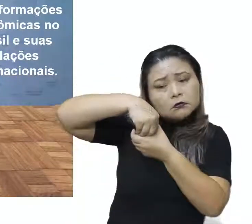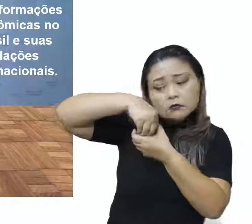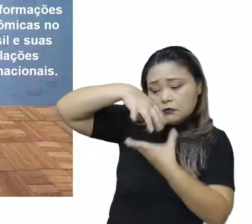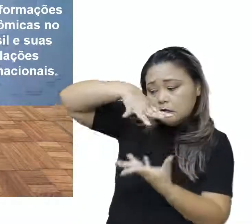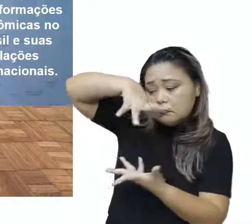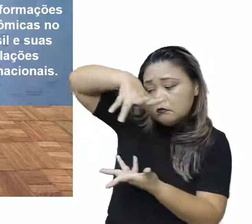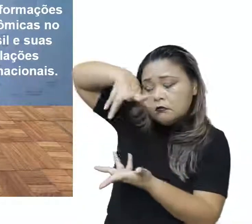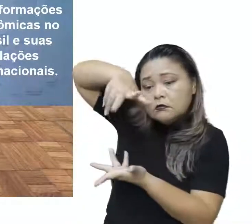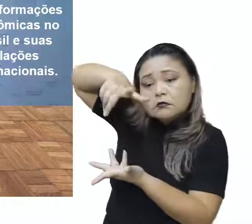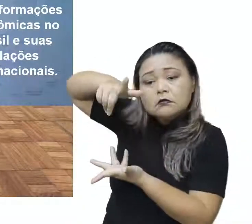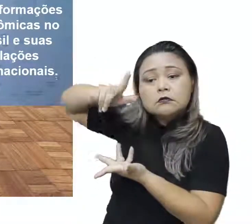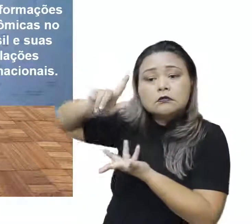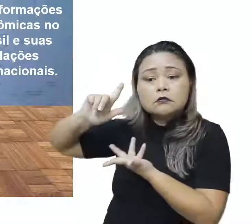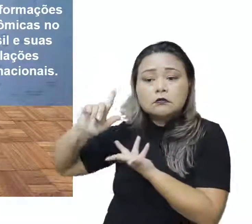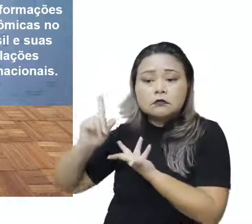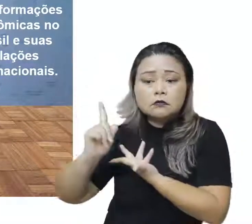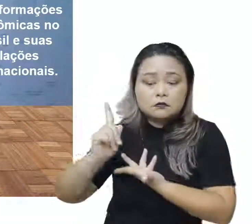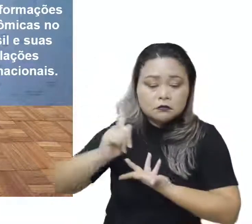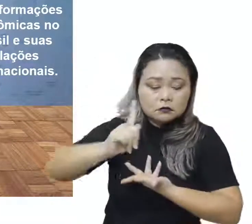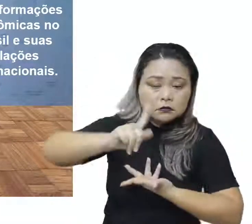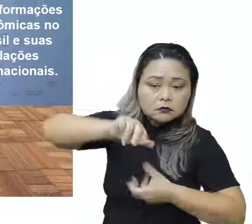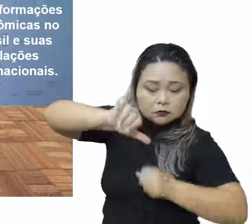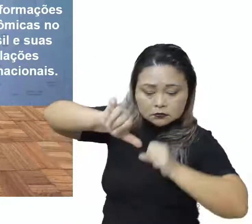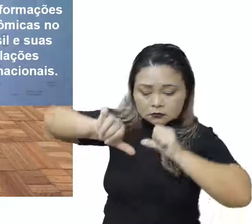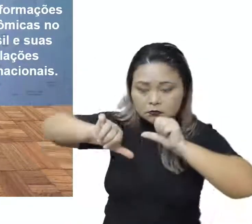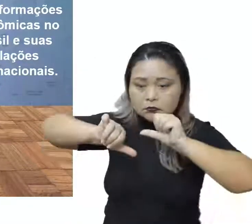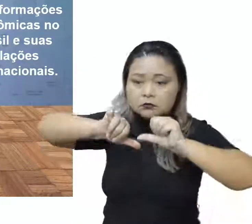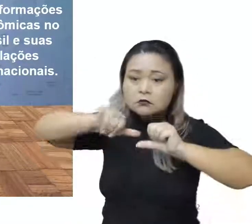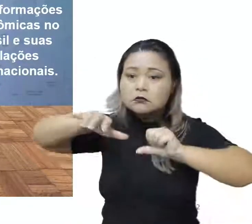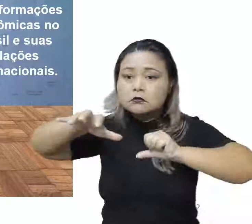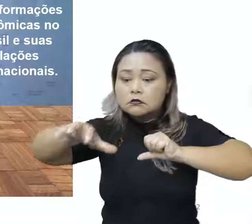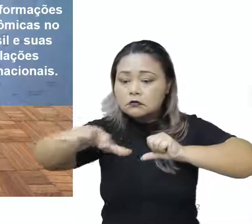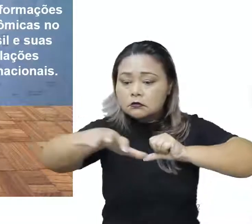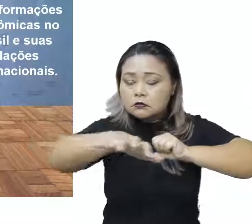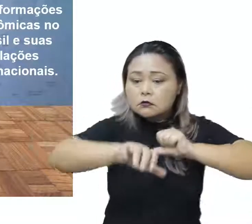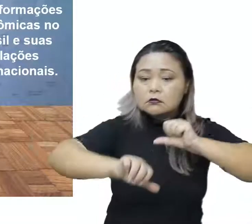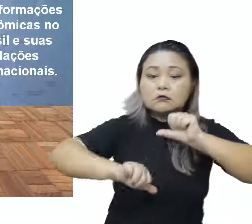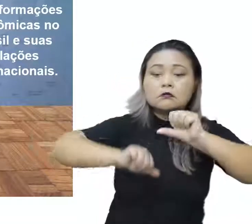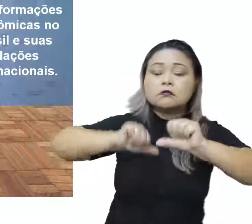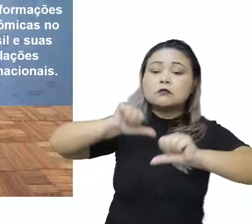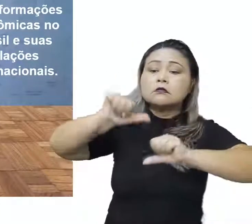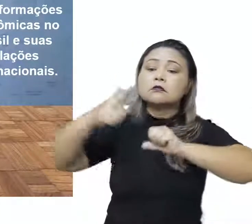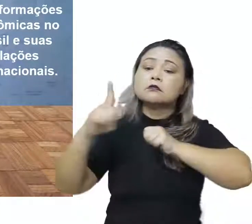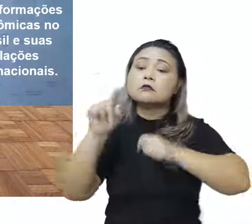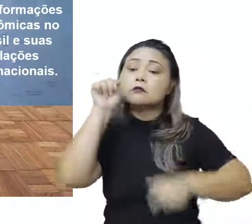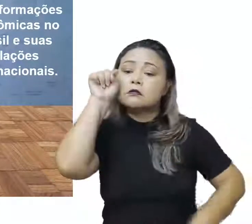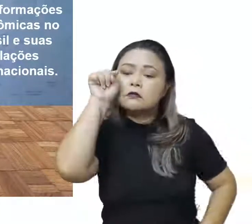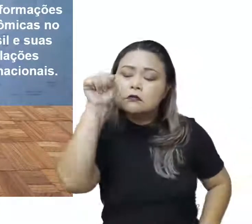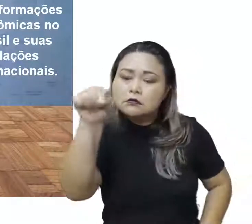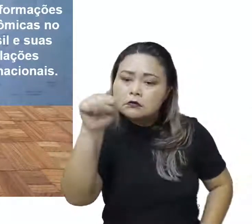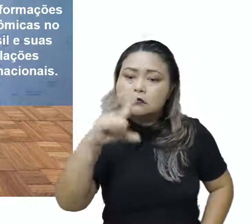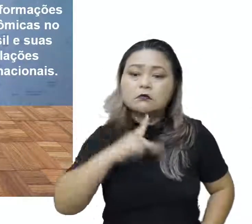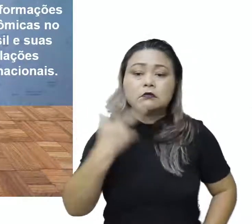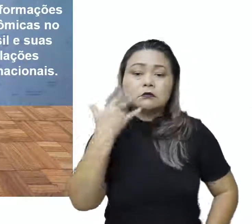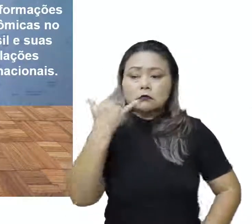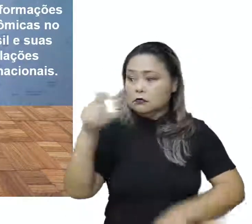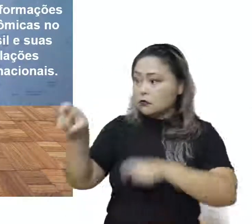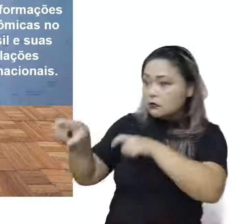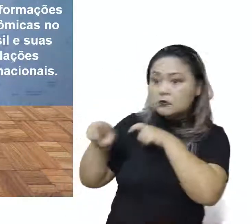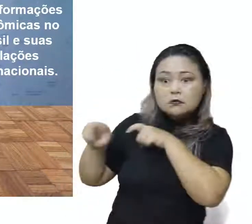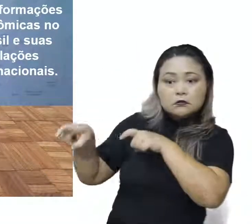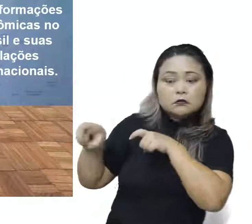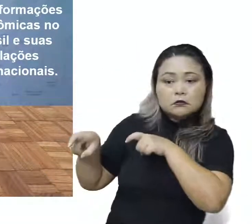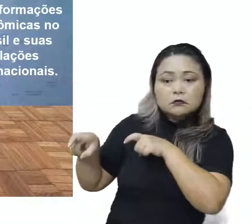mundo geográfico, dessa transformação do espaço geográfico. Você que tem seu pai